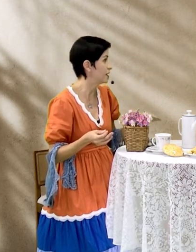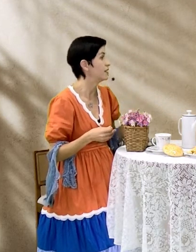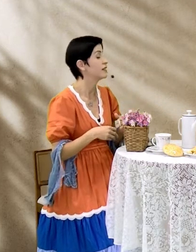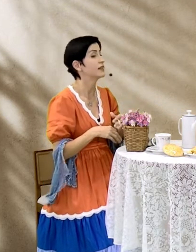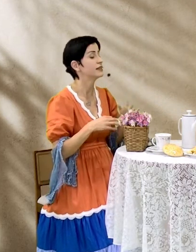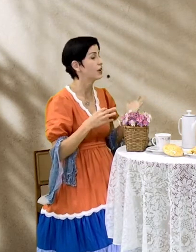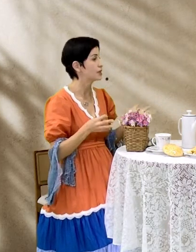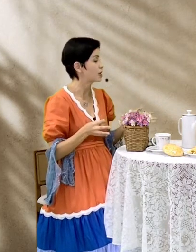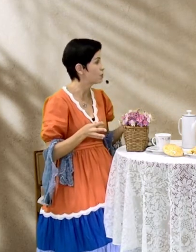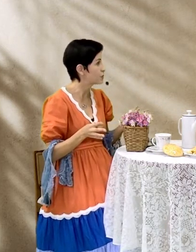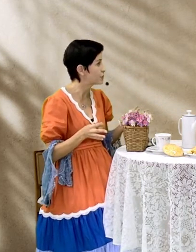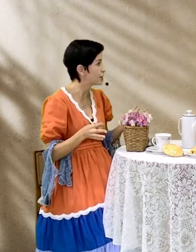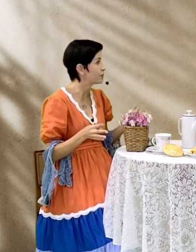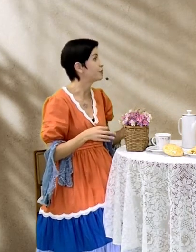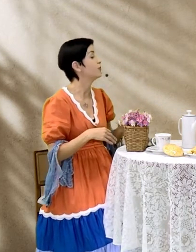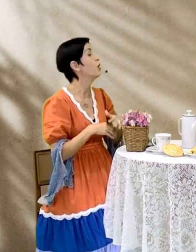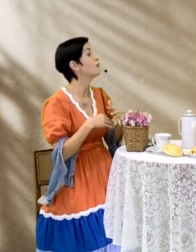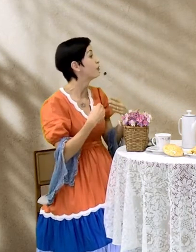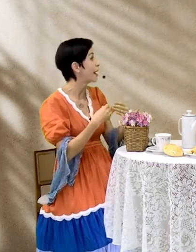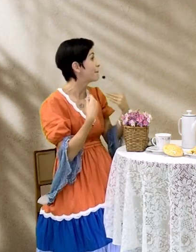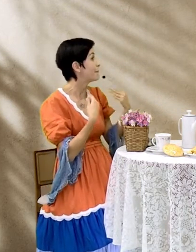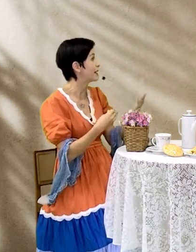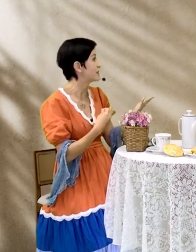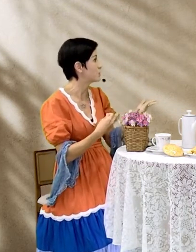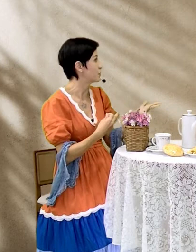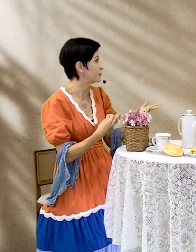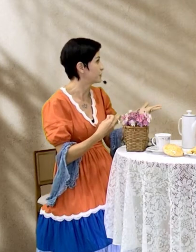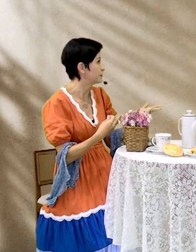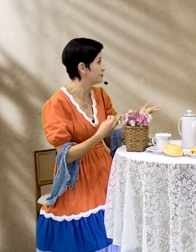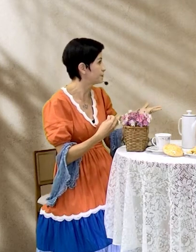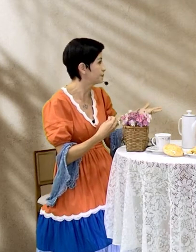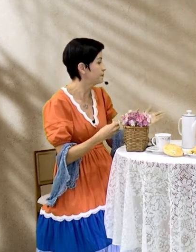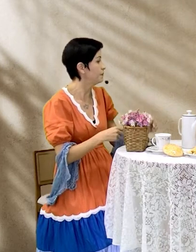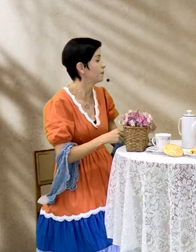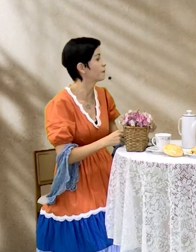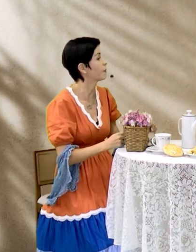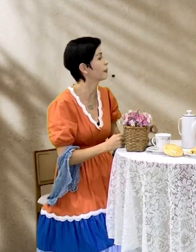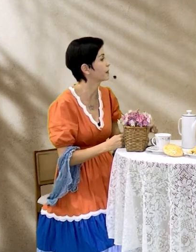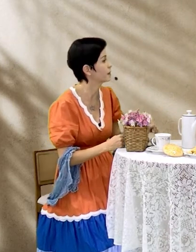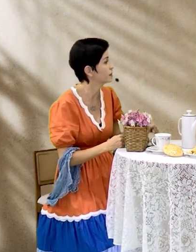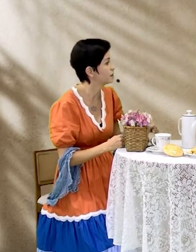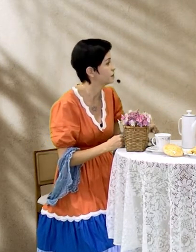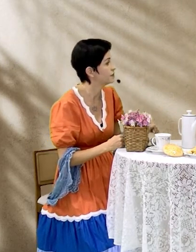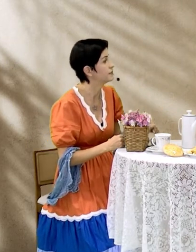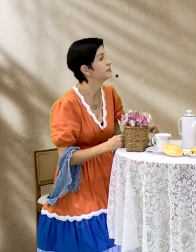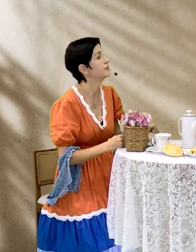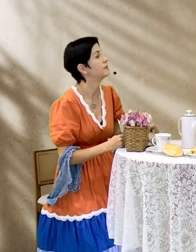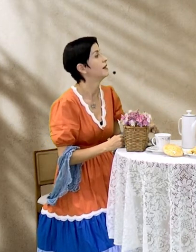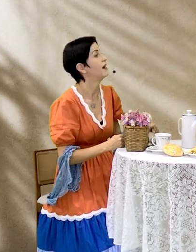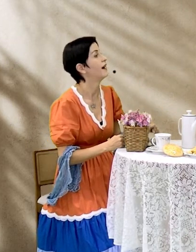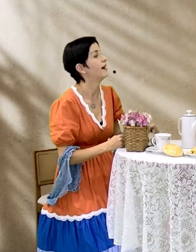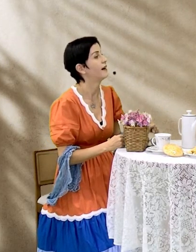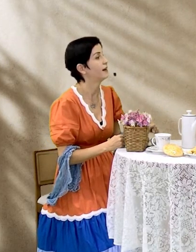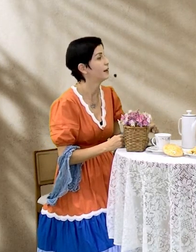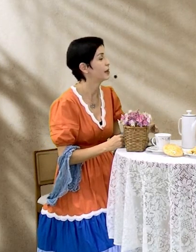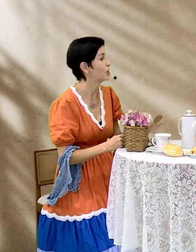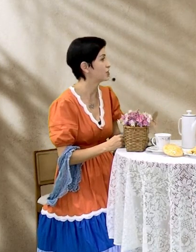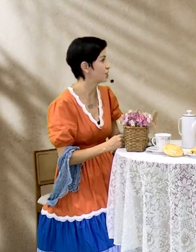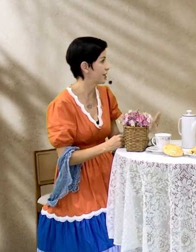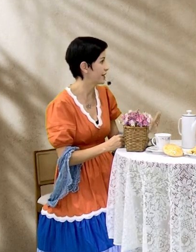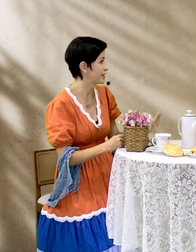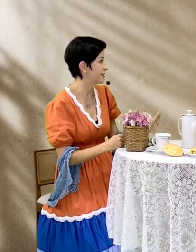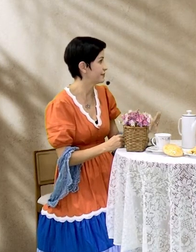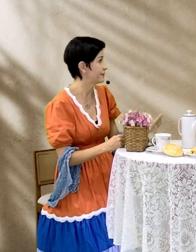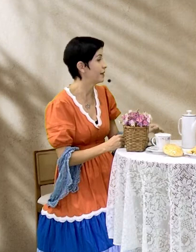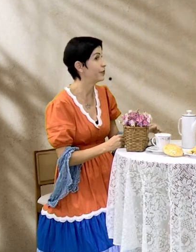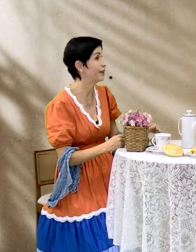né? E deu essa confusão. O homem foi preso. Foi preso, mas me conta, e a mulher? E ela foi embora? Ah, a melhor